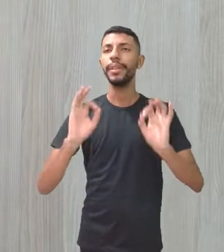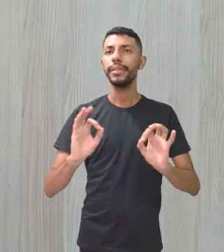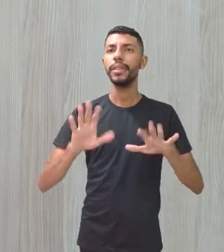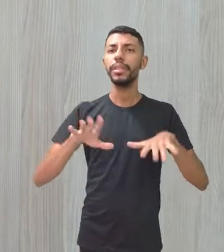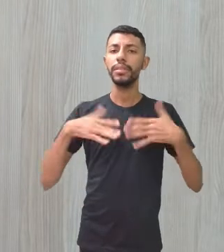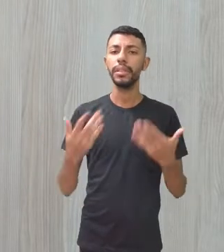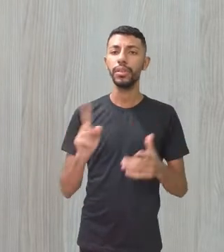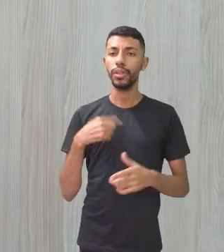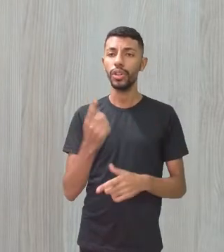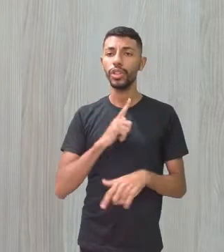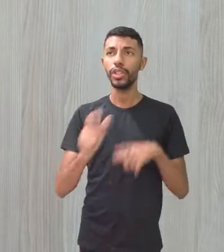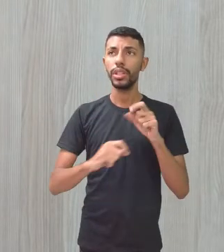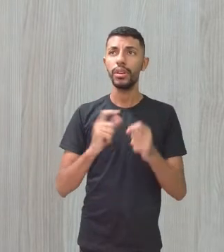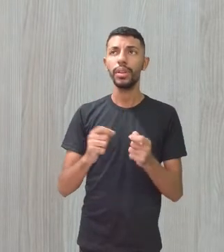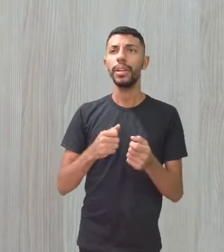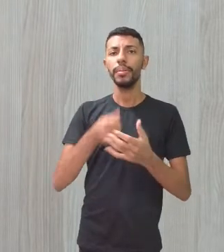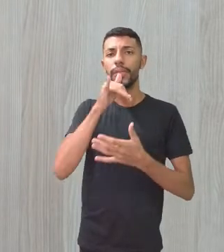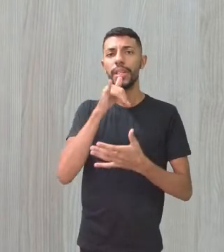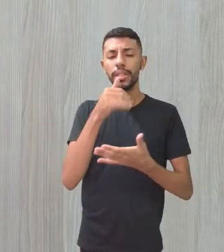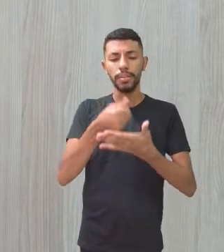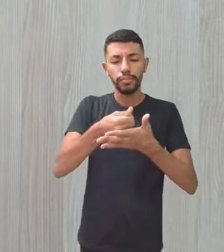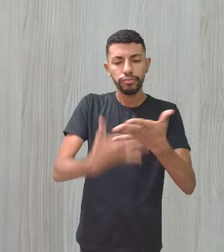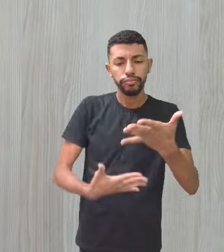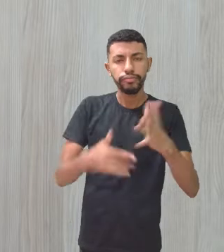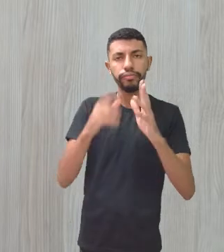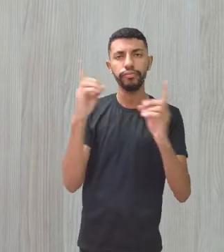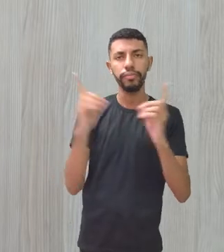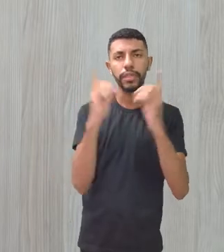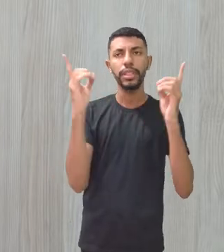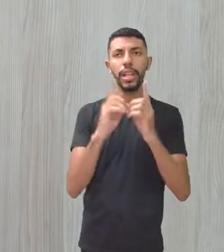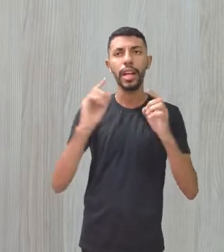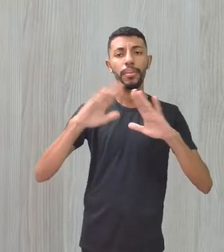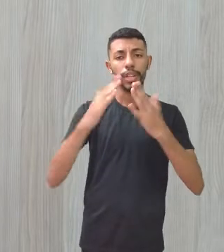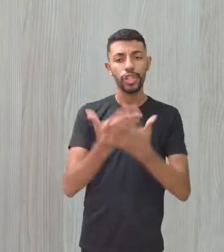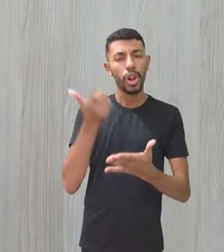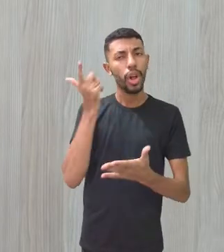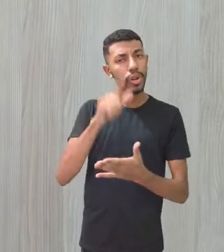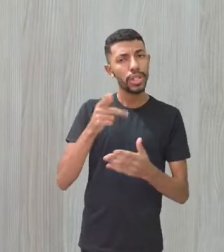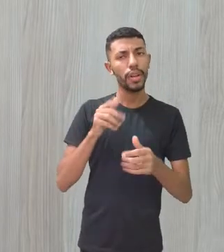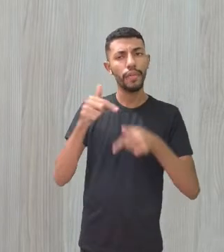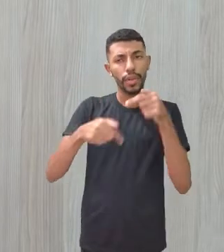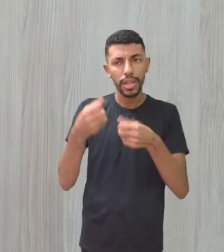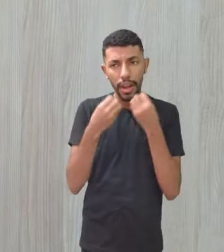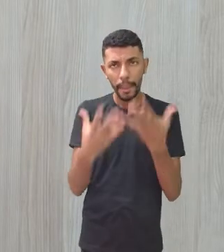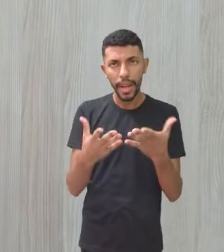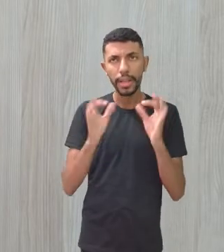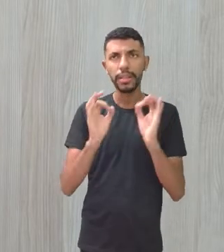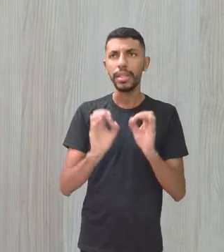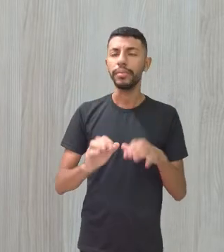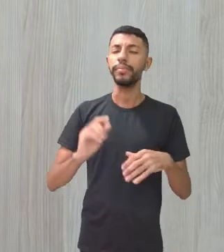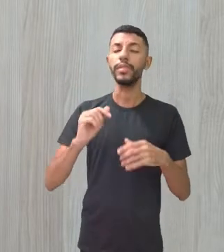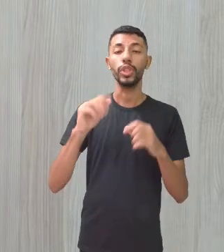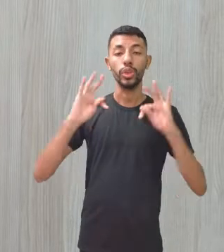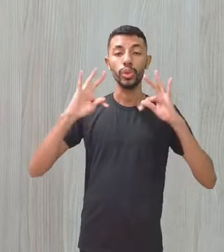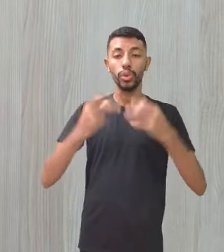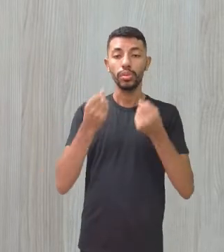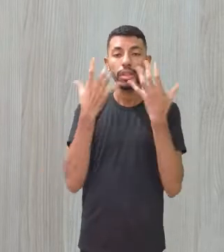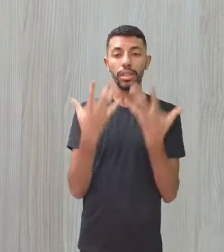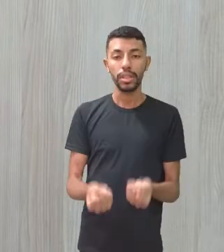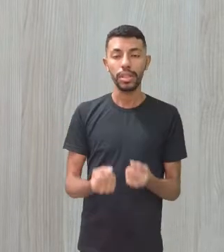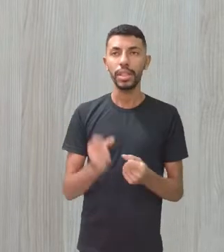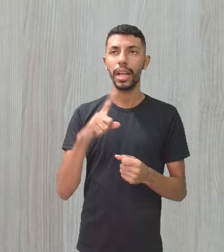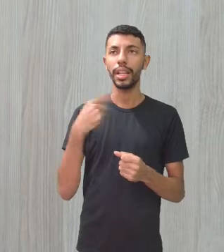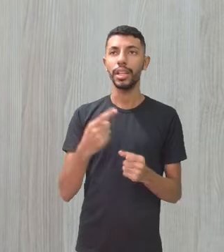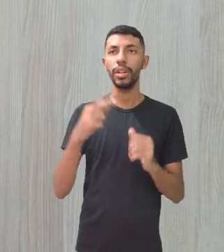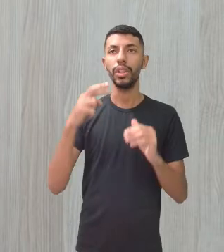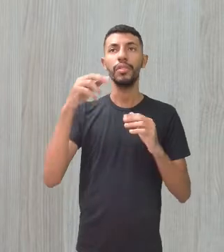tenhamos um contrato didático realmente, para que a escola funcione bem também, com todos aceitando de uma forma que nós vamos seguir as regras sem nem